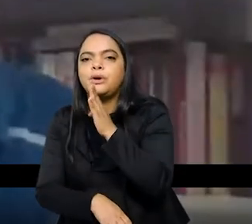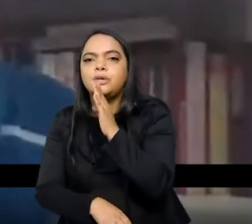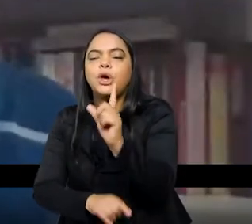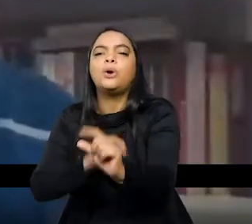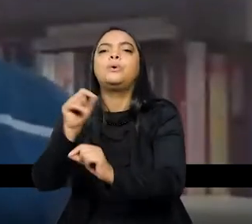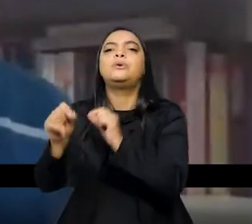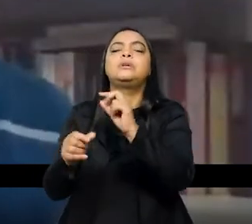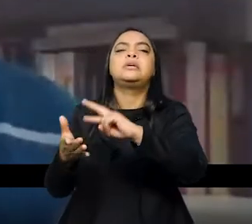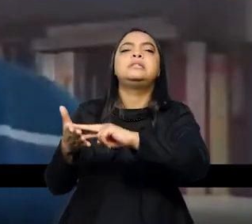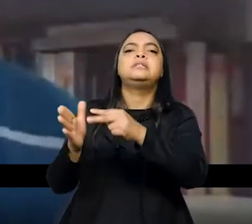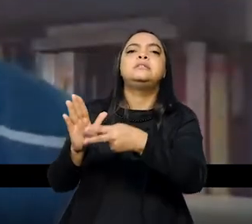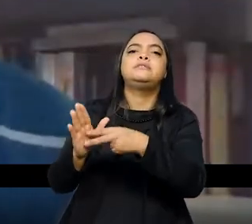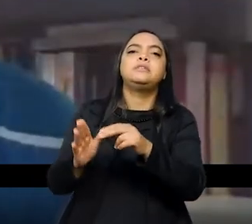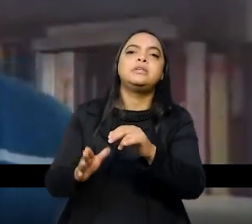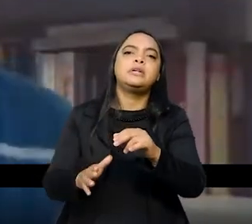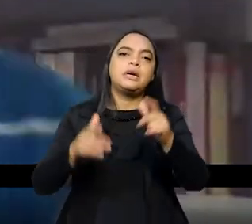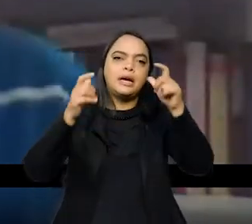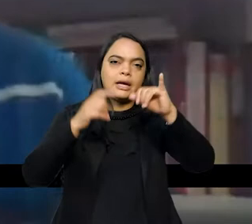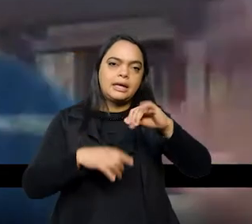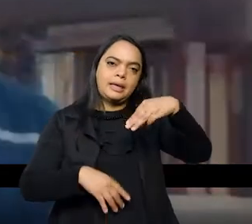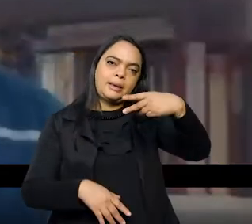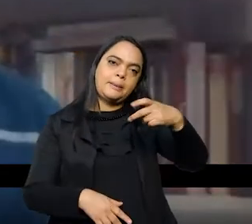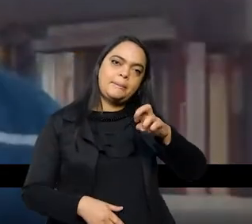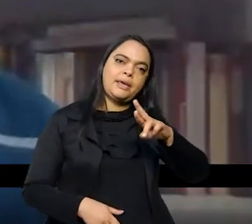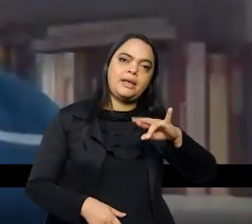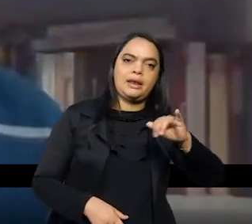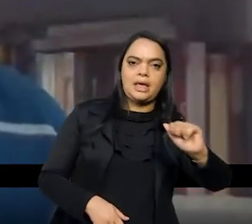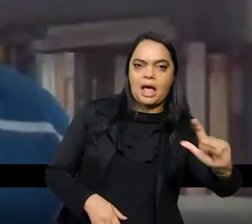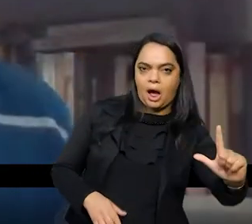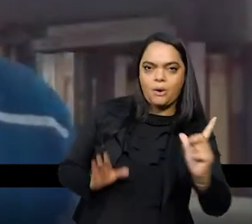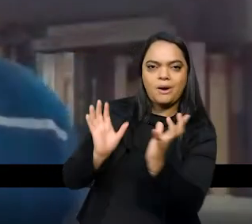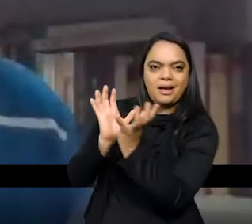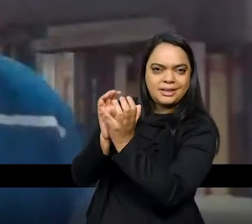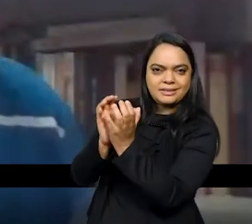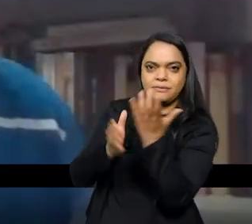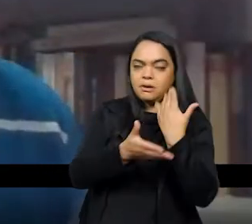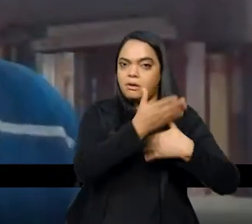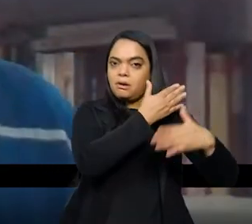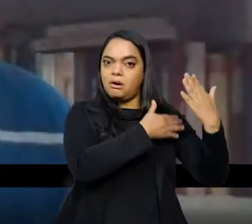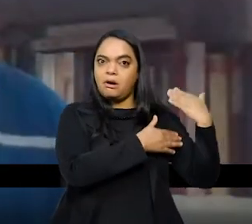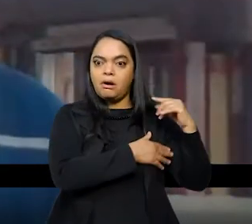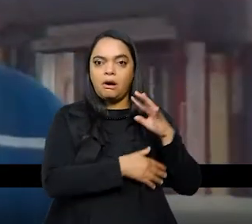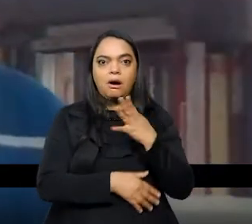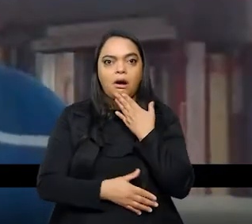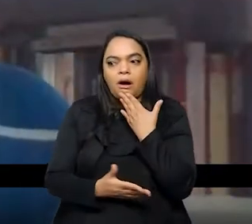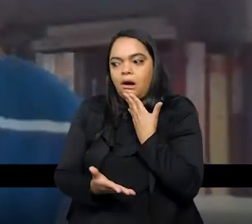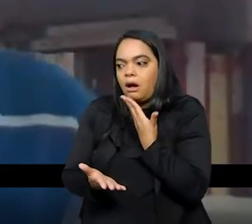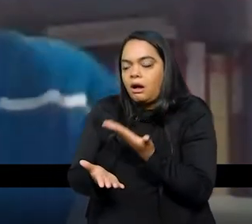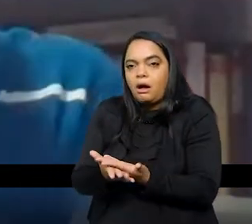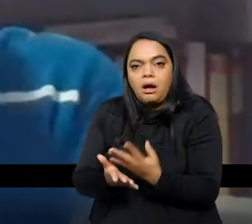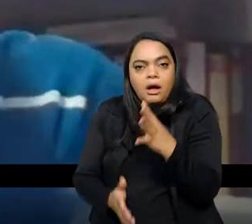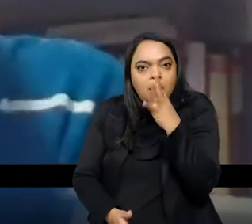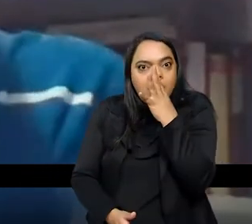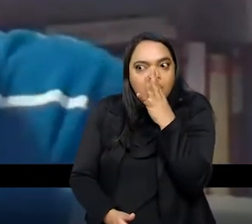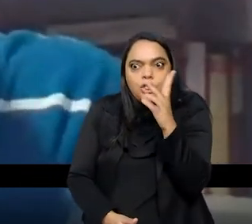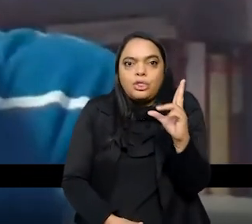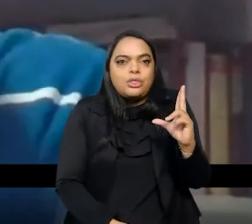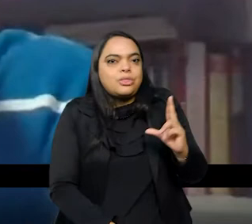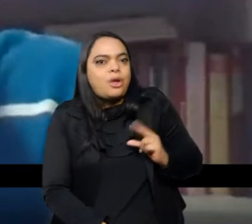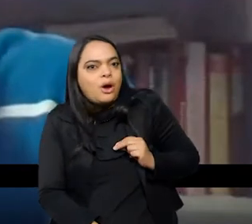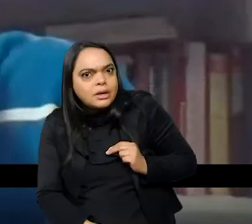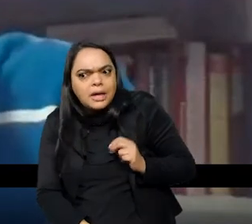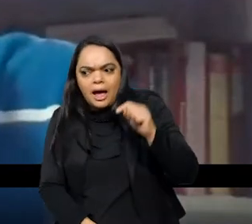Recife Imperial e etc., eles caíram assim e ficaram, nossa, mas aqui, eu digo,